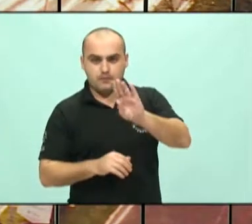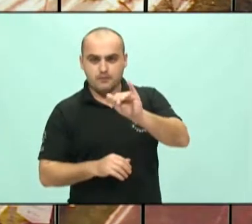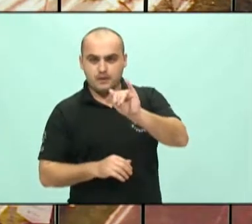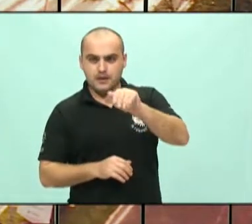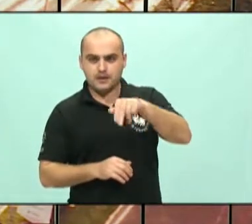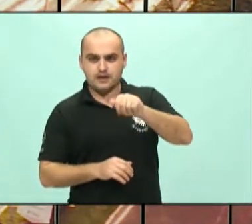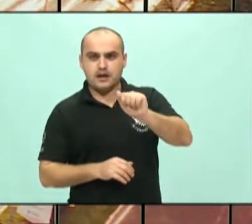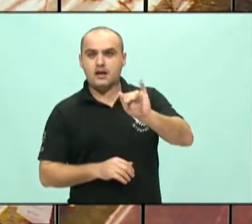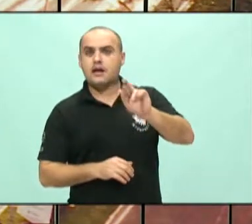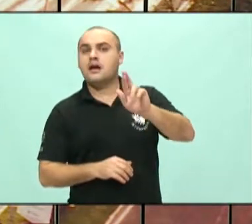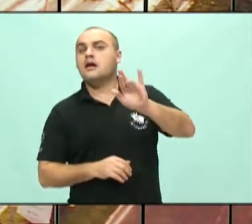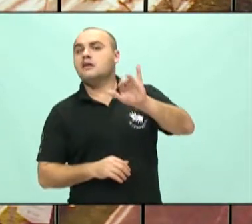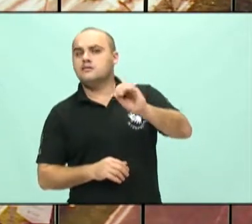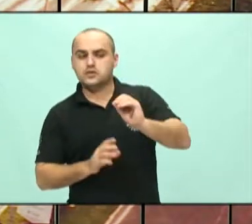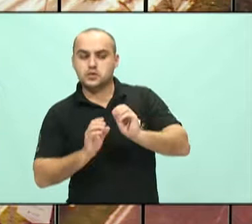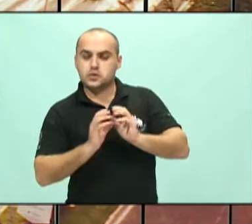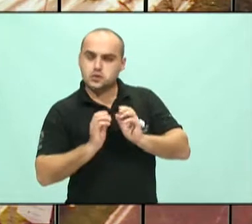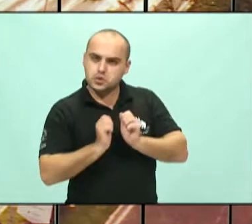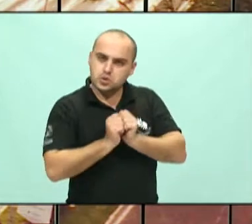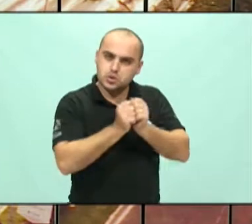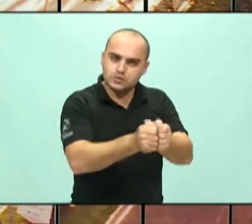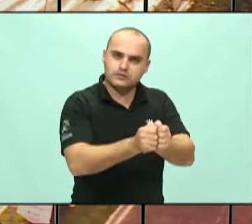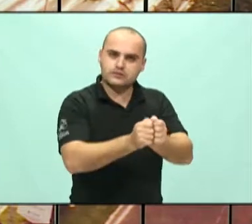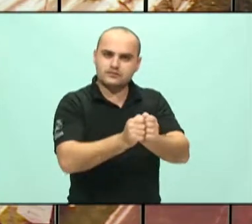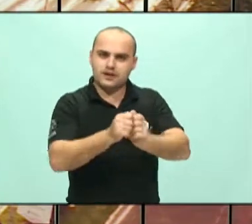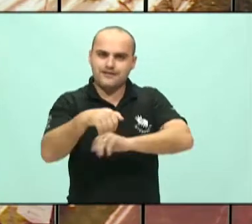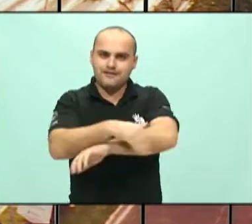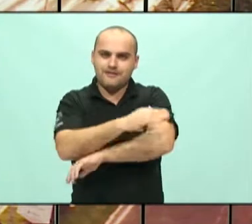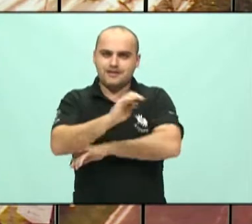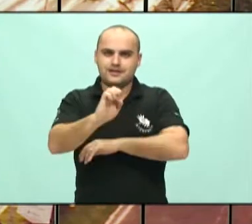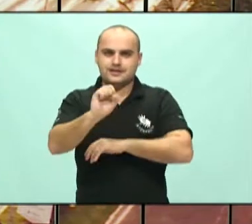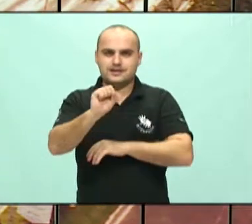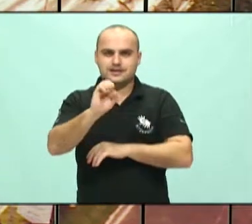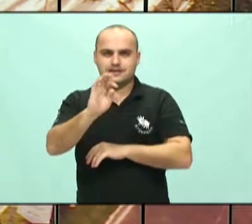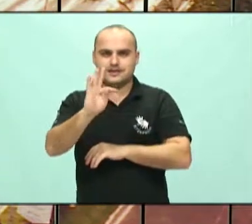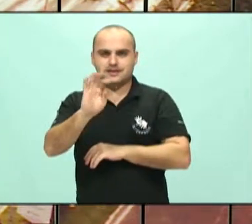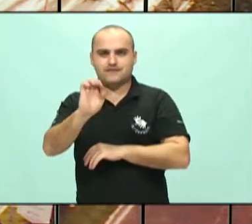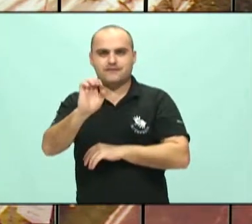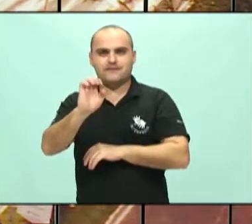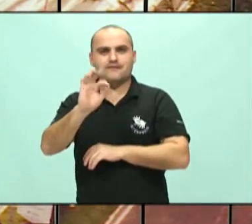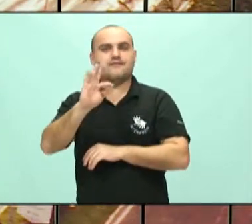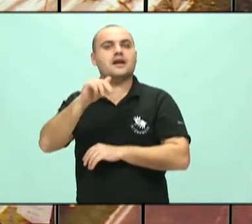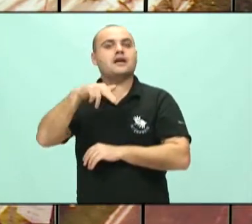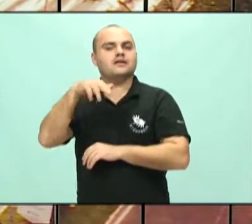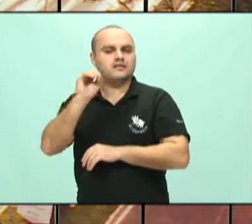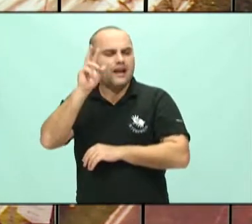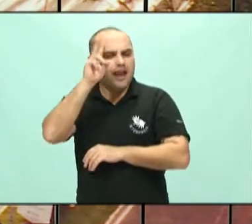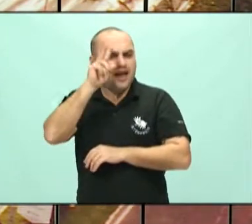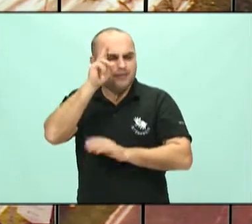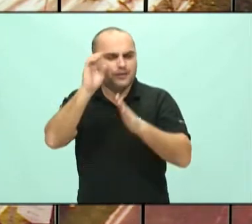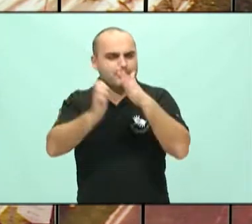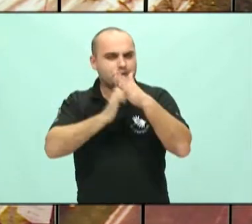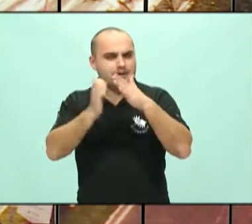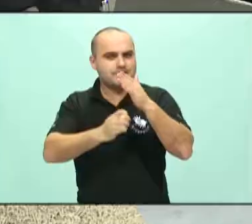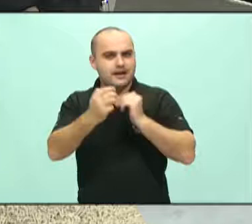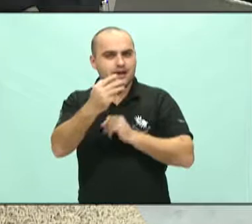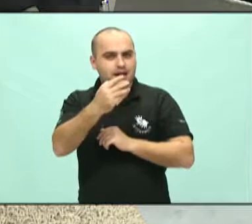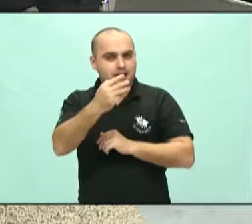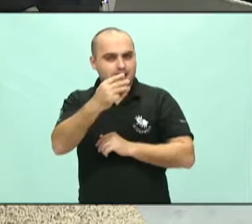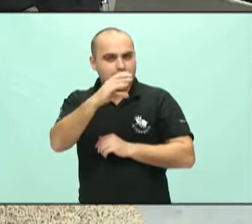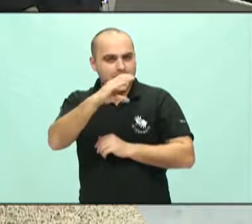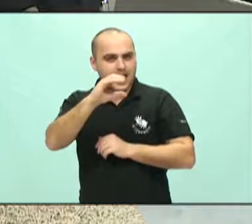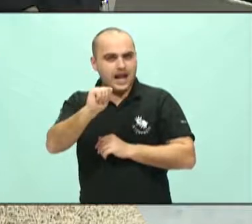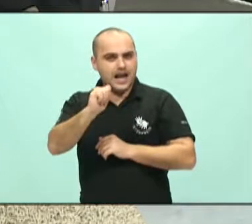José Vanoli, me remete a pensar sobre a Casan, em Itajaí. 30 anos